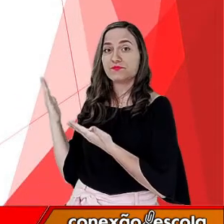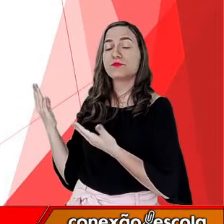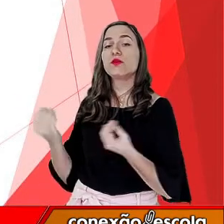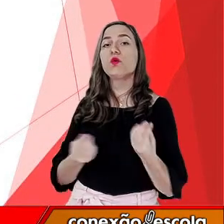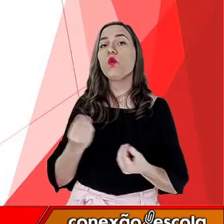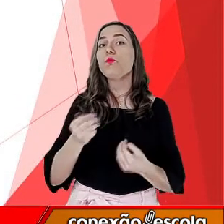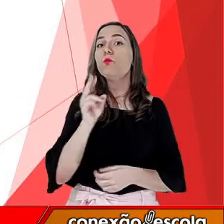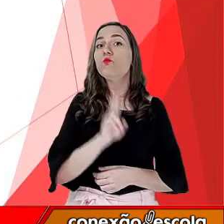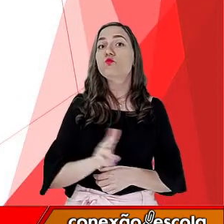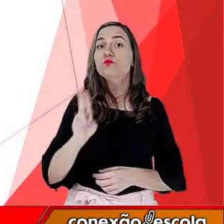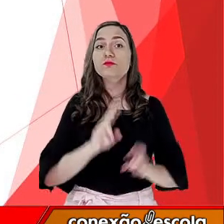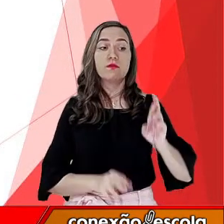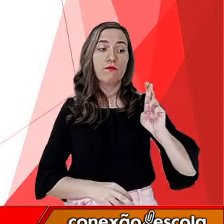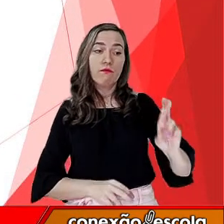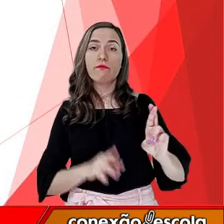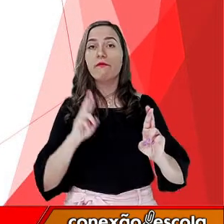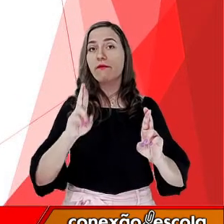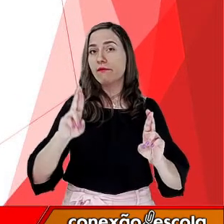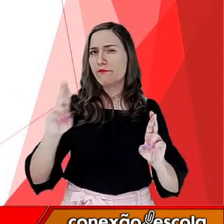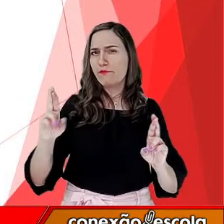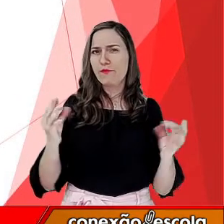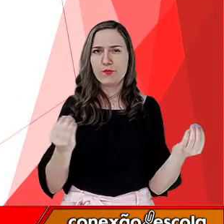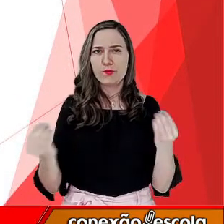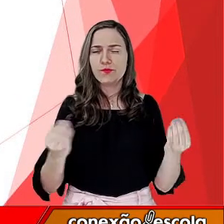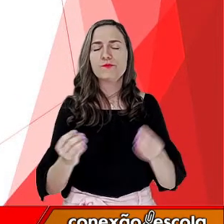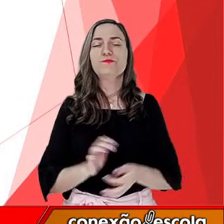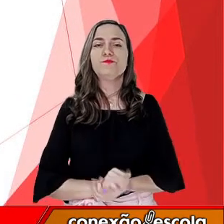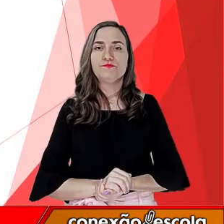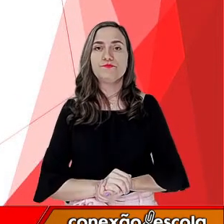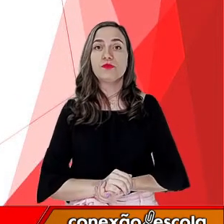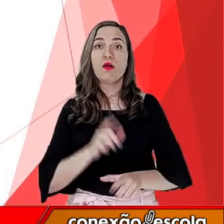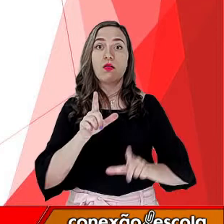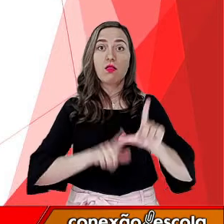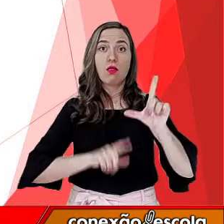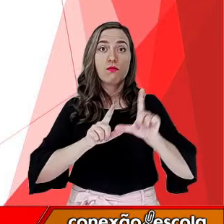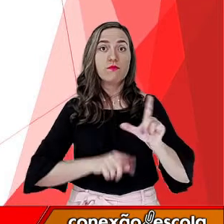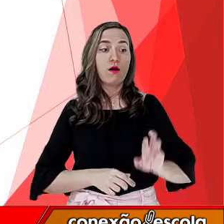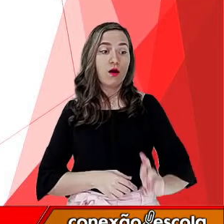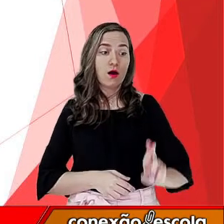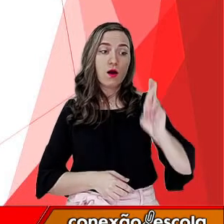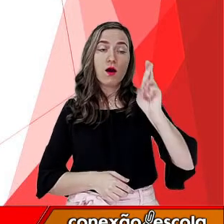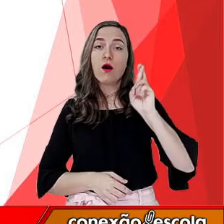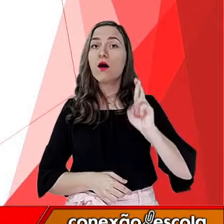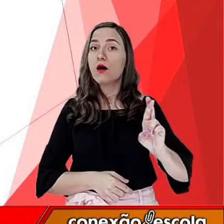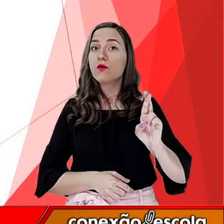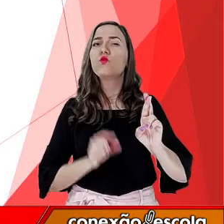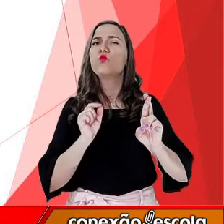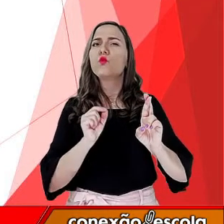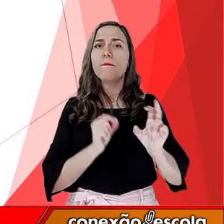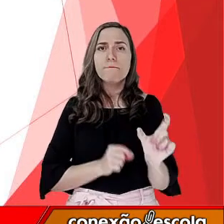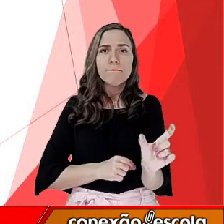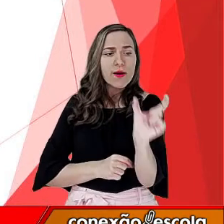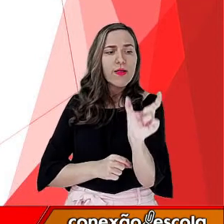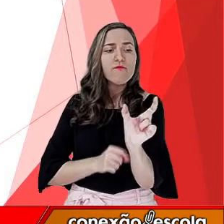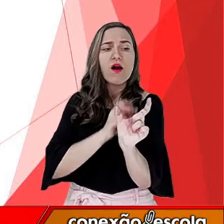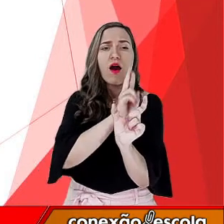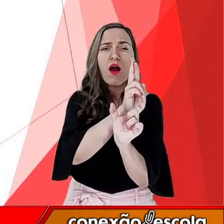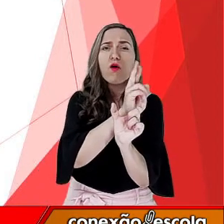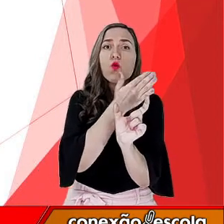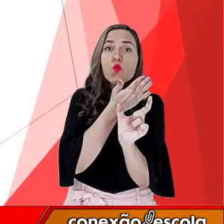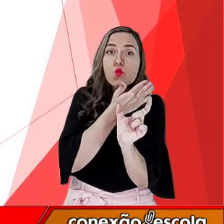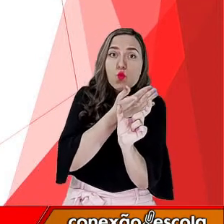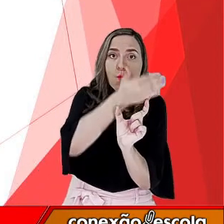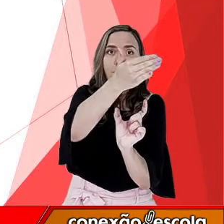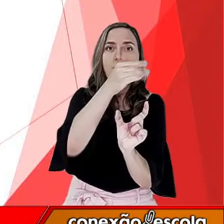de R e RR. Quando a letra R aparece em início de sílaba